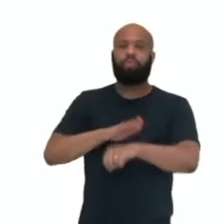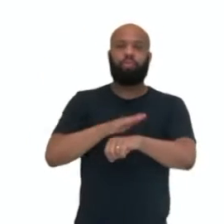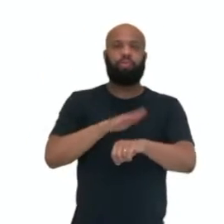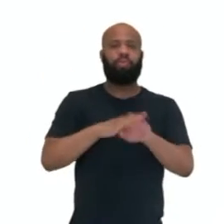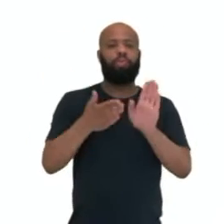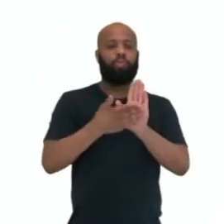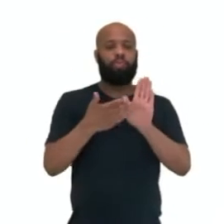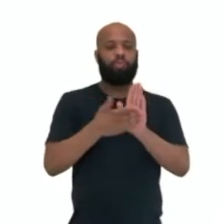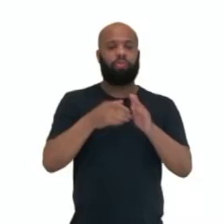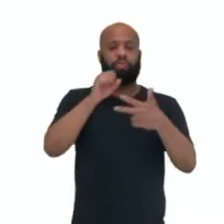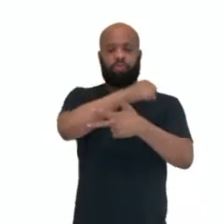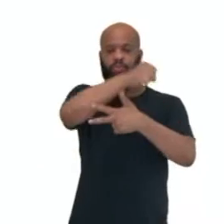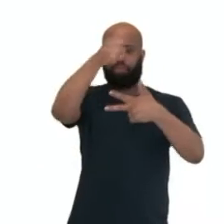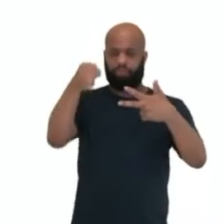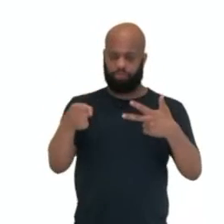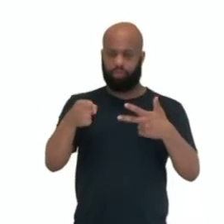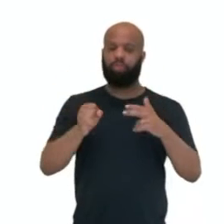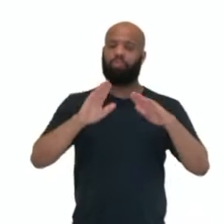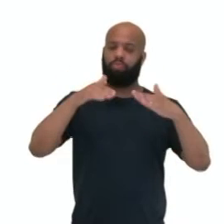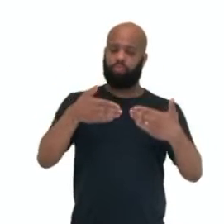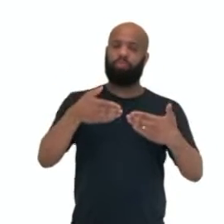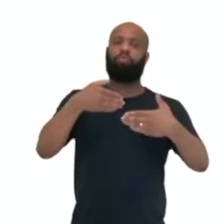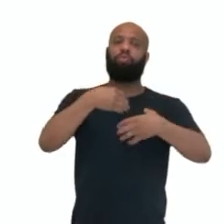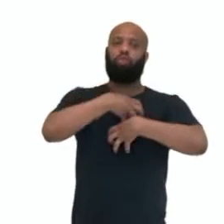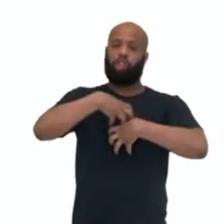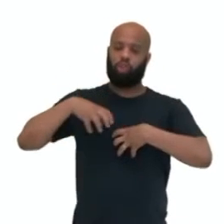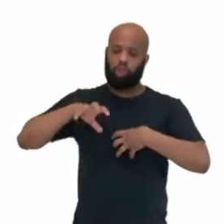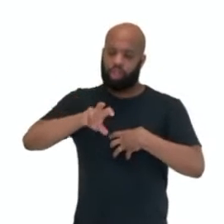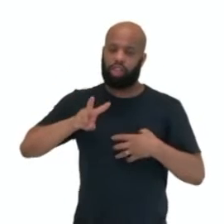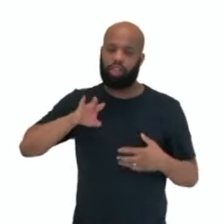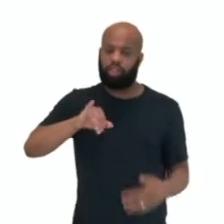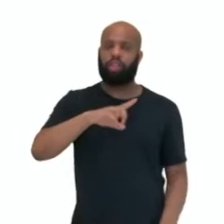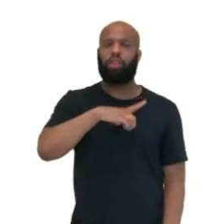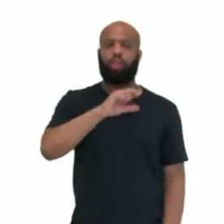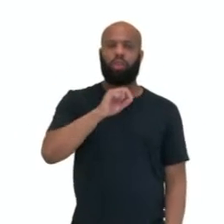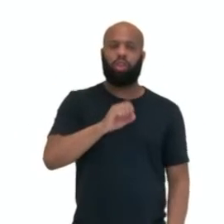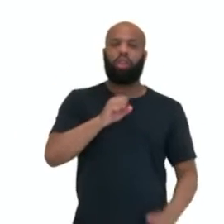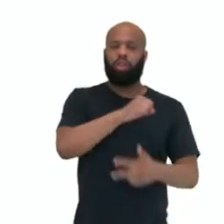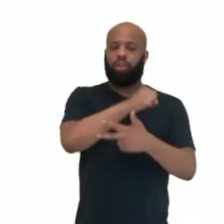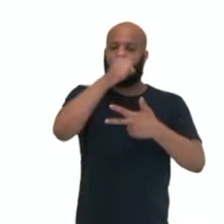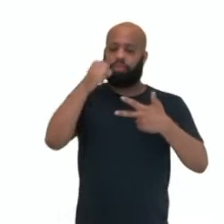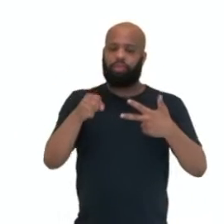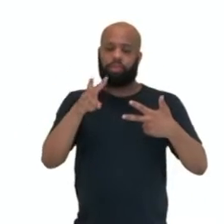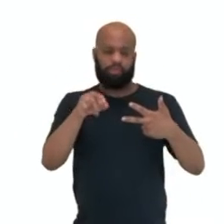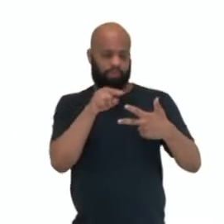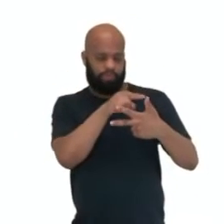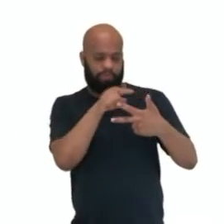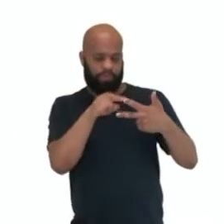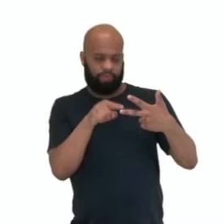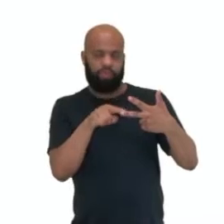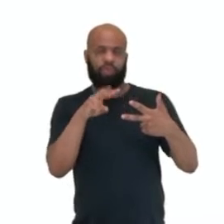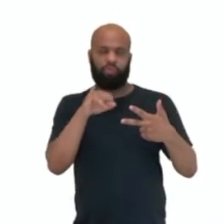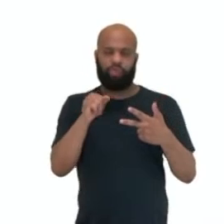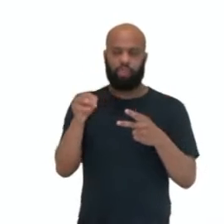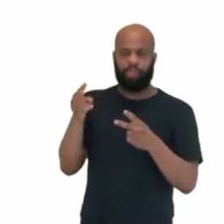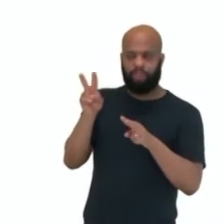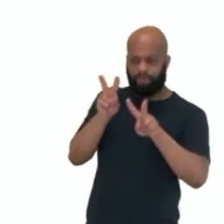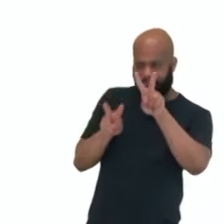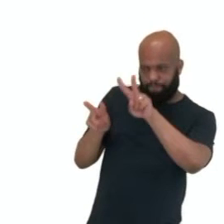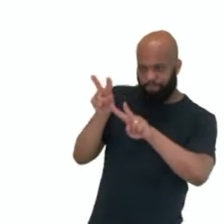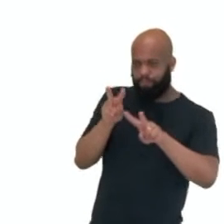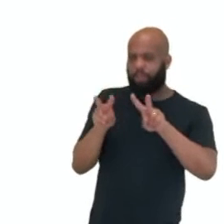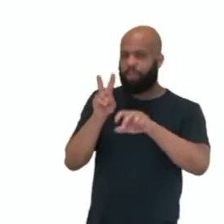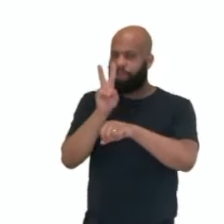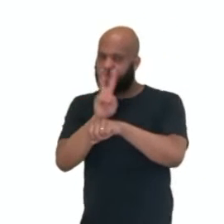propõe a tripartição dos poderes, assim como permitir que um poder fiscalize o outro e evitar abuso